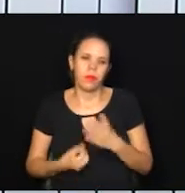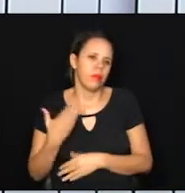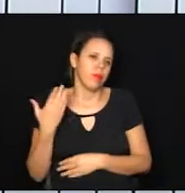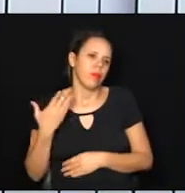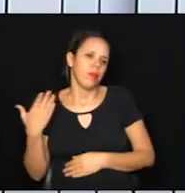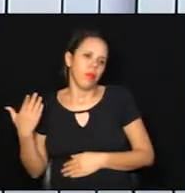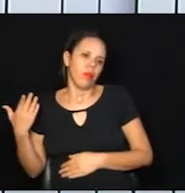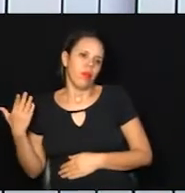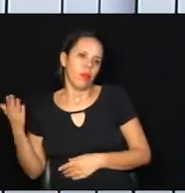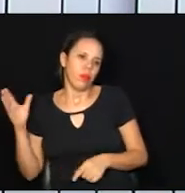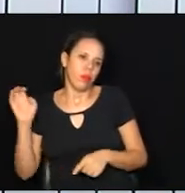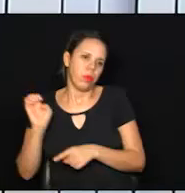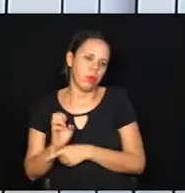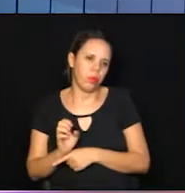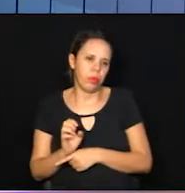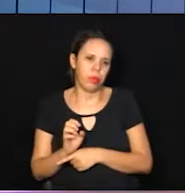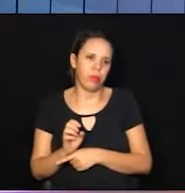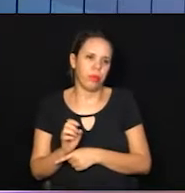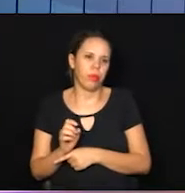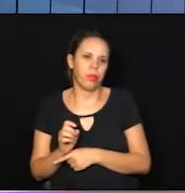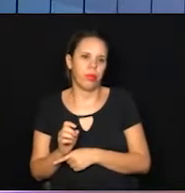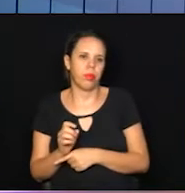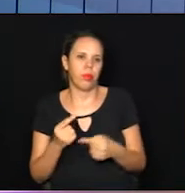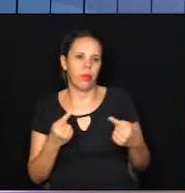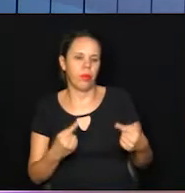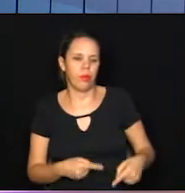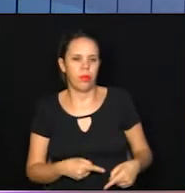né? Estados versus um governo federal?